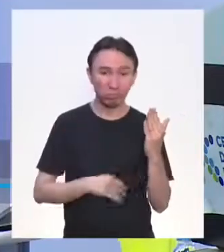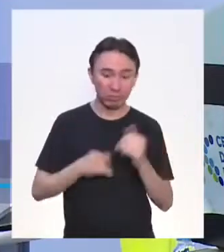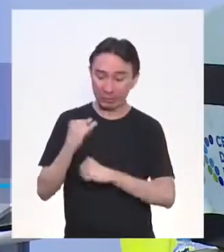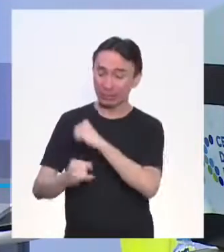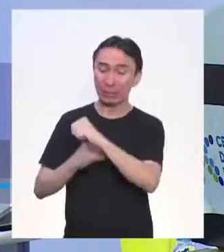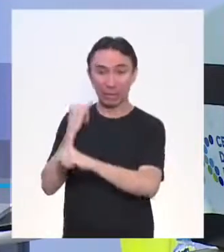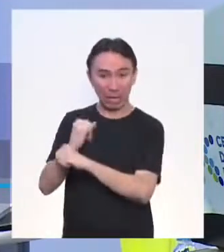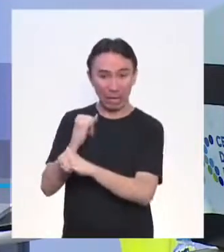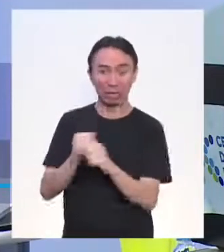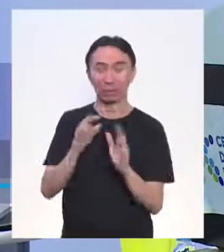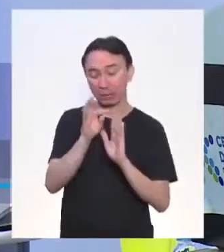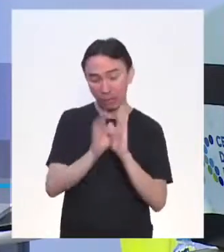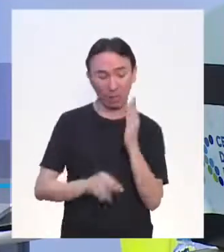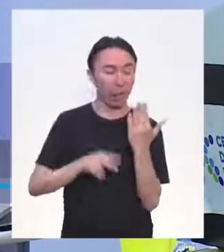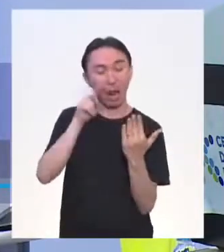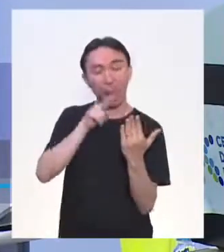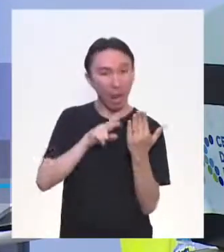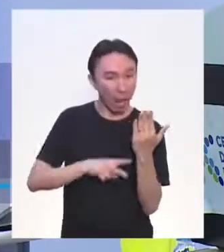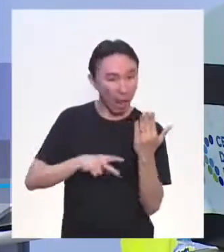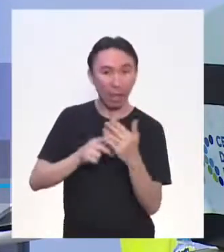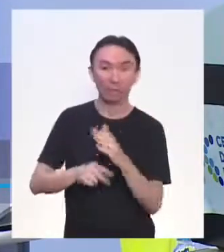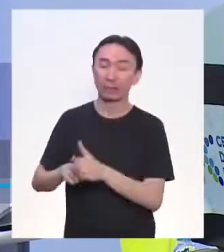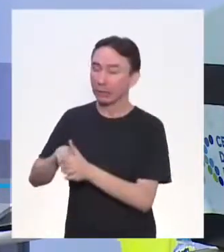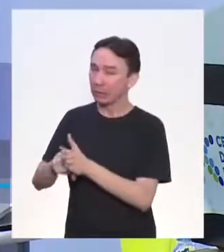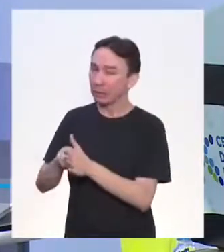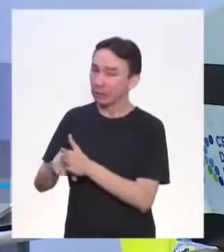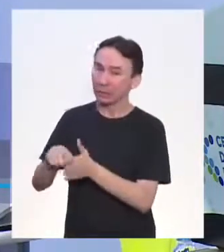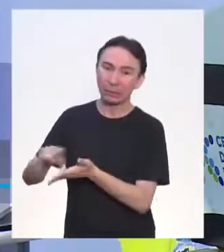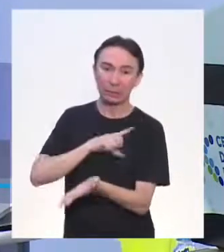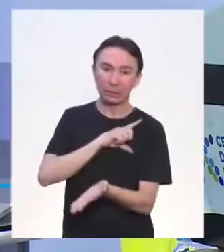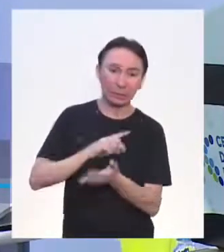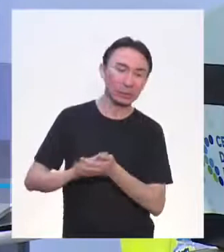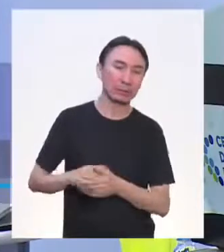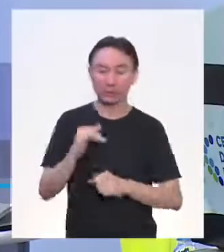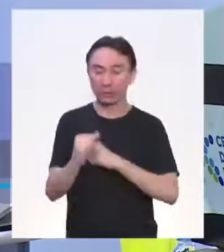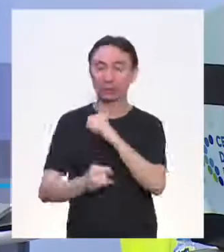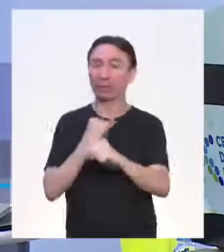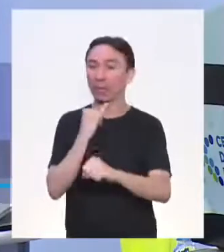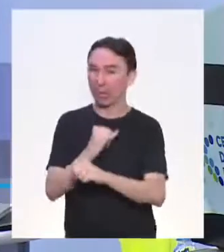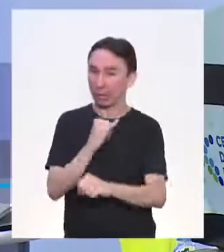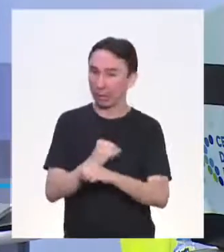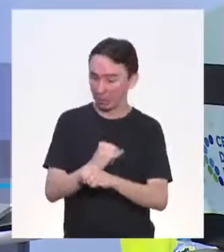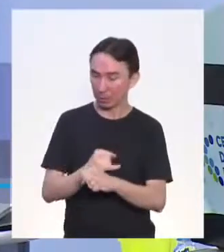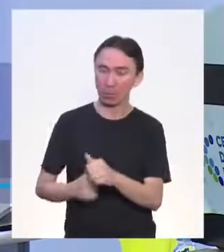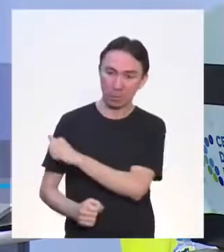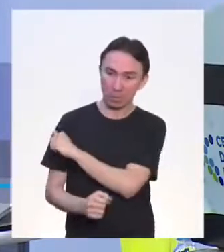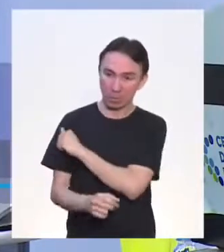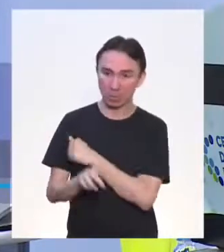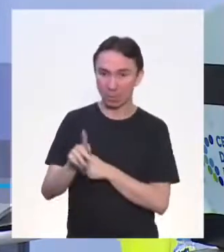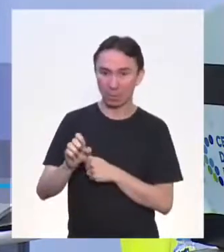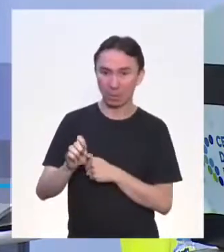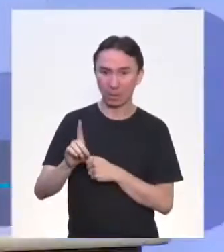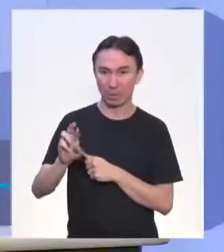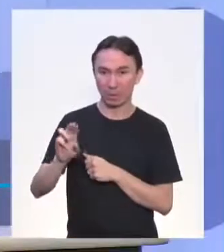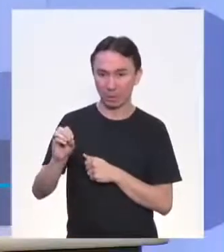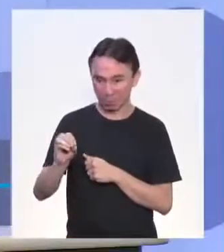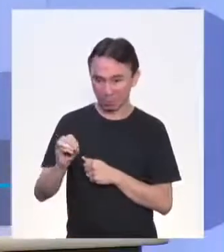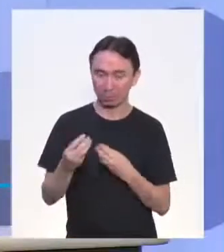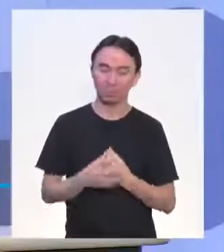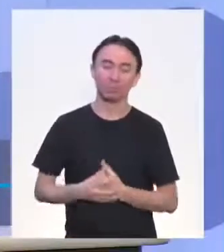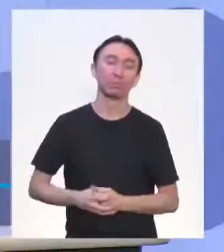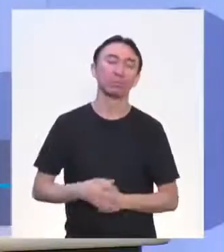do texto, pesquisa prévia, internet, o aluno Pietro colocou. Ok, então vamos